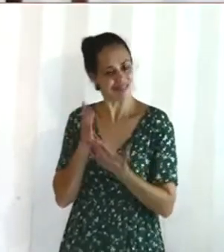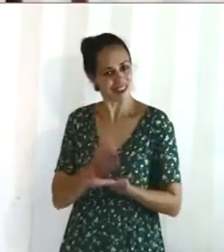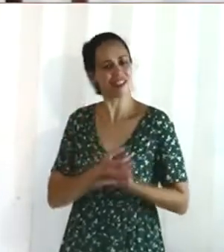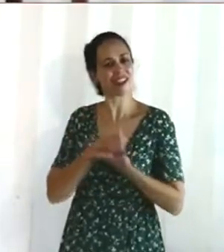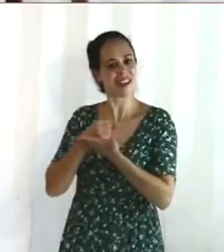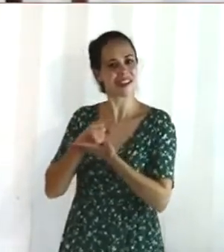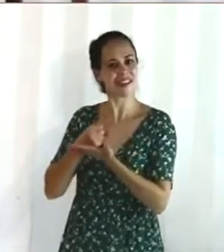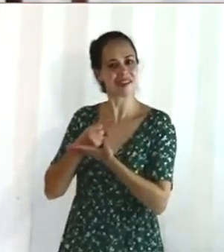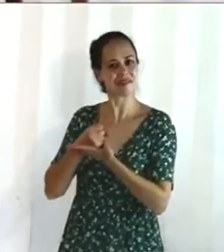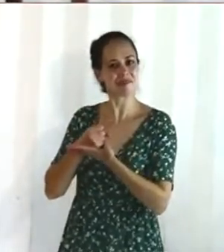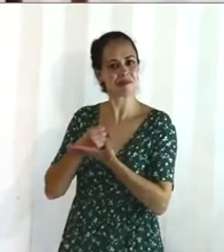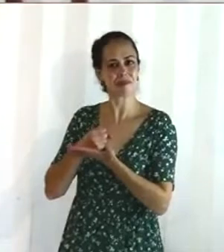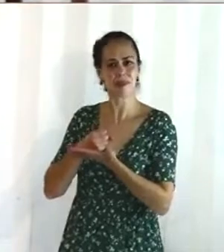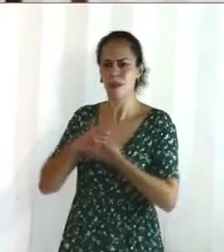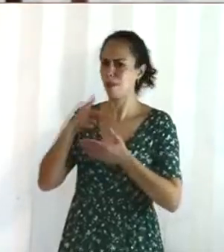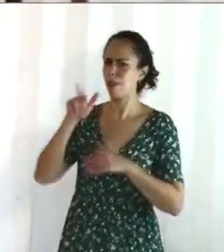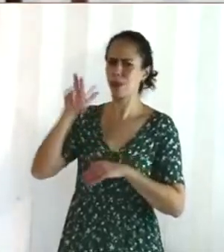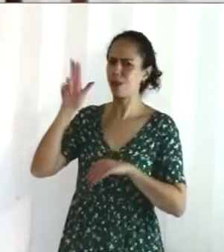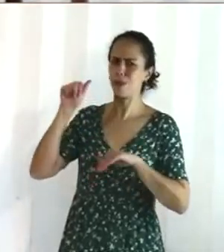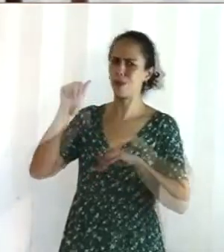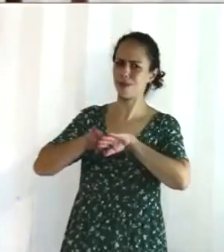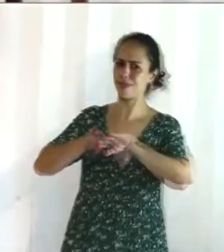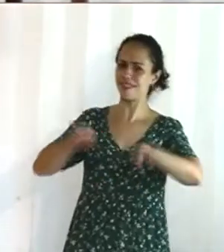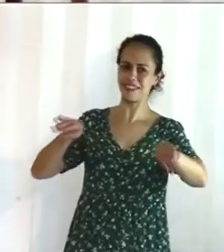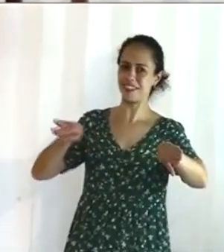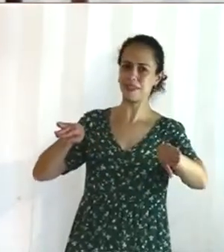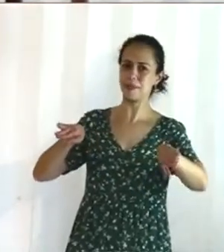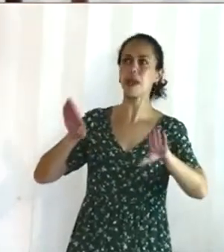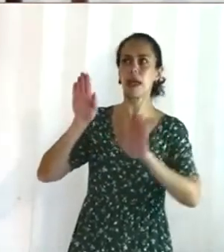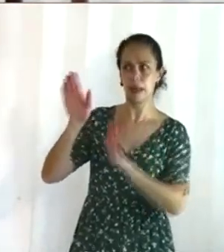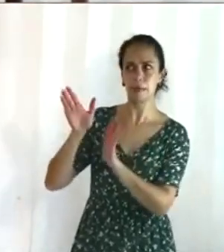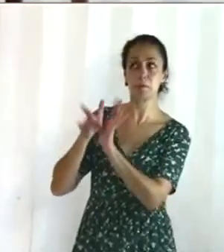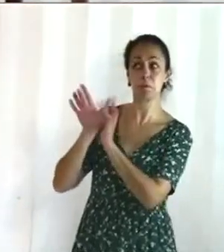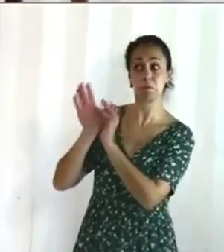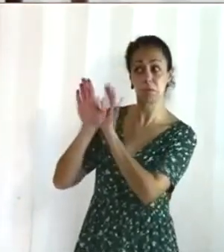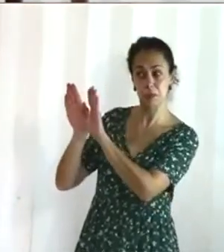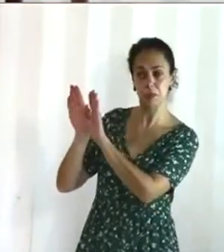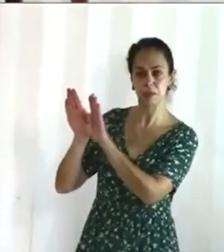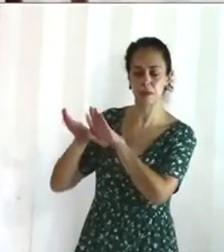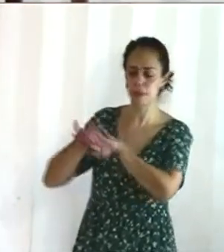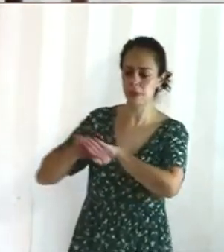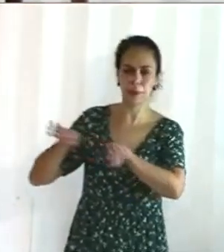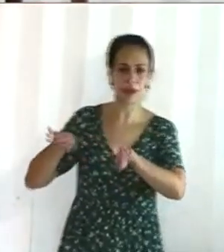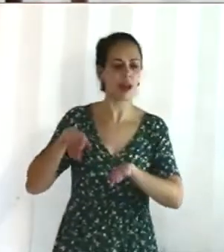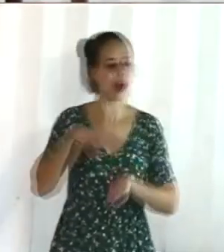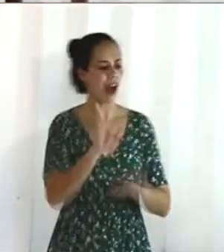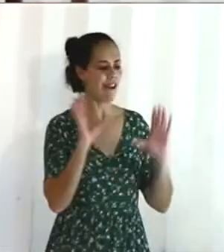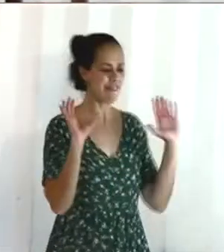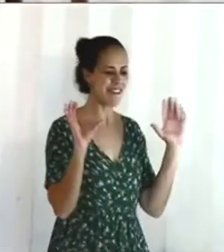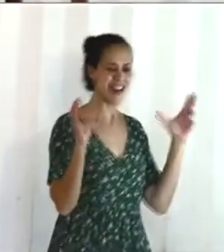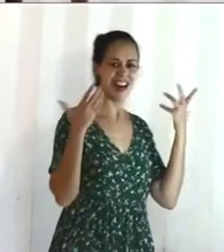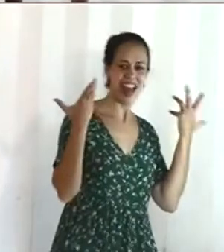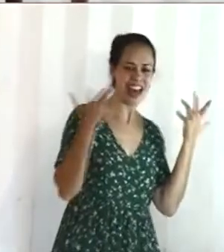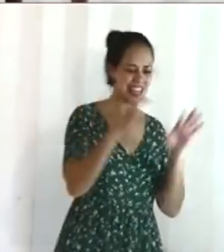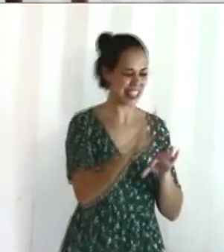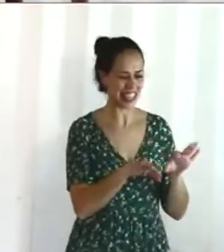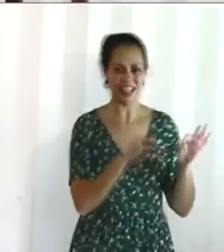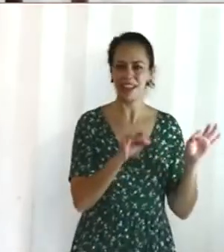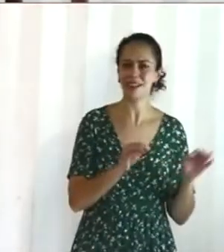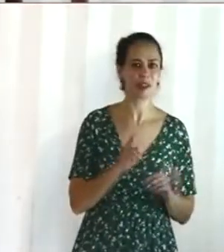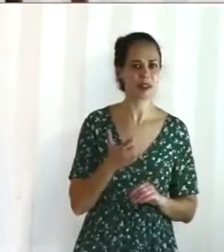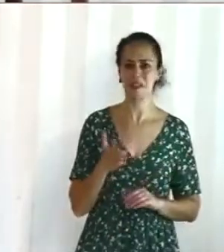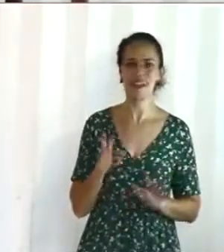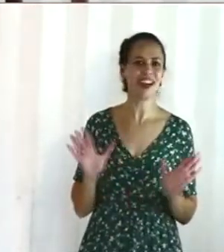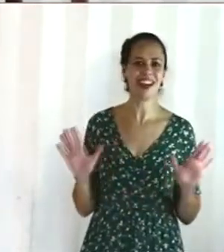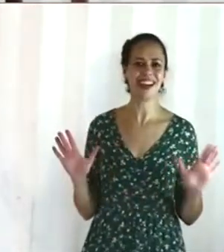não se separa dele para comemorar uma festa natalina, você não se separa dele para comprar um presente de Natal, você não se separa